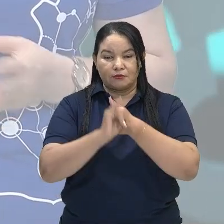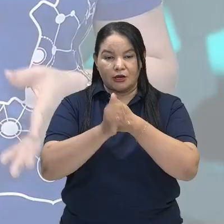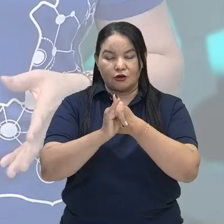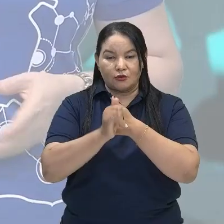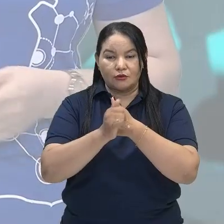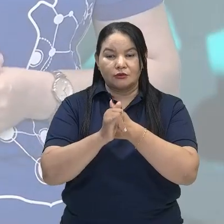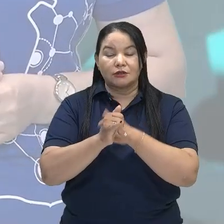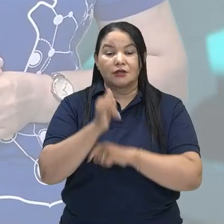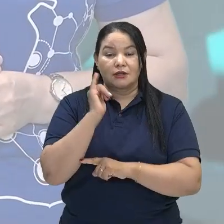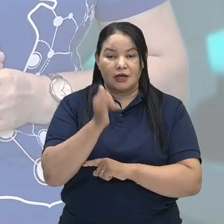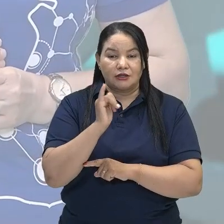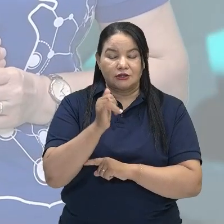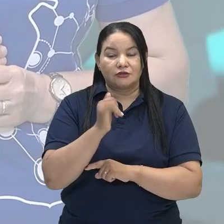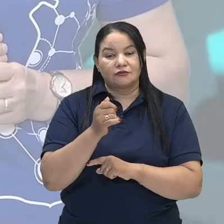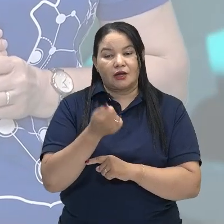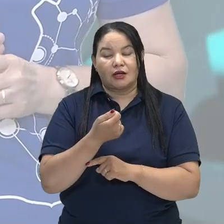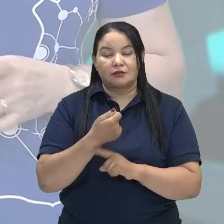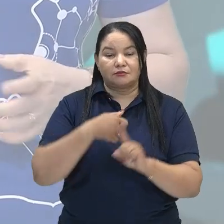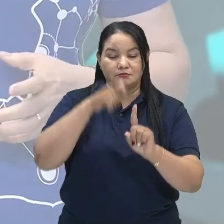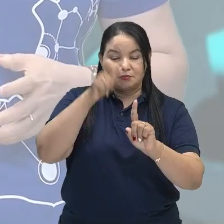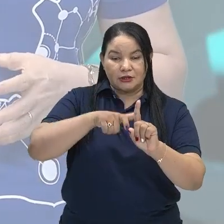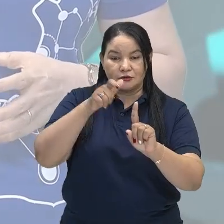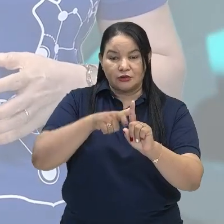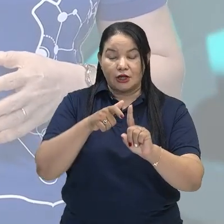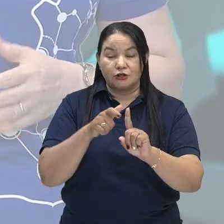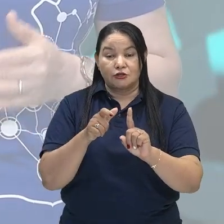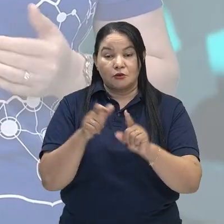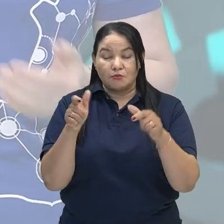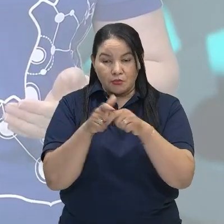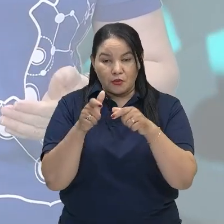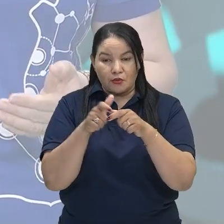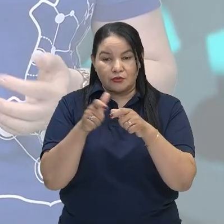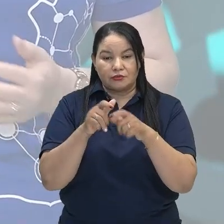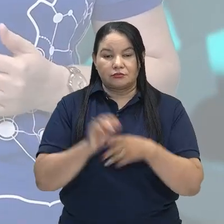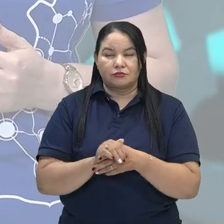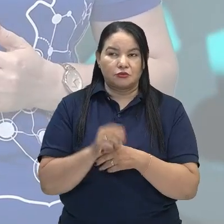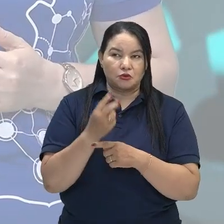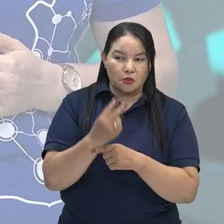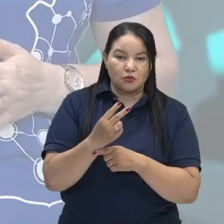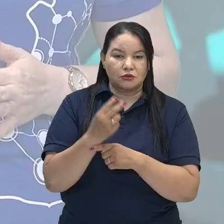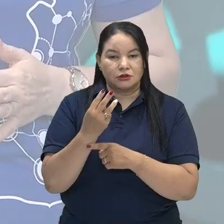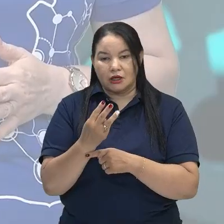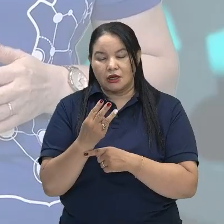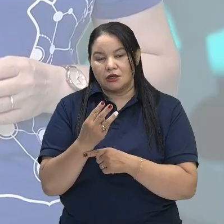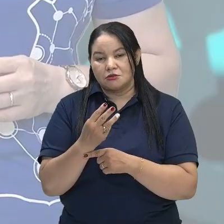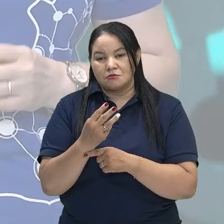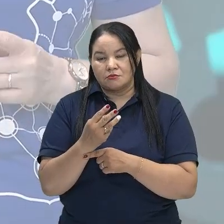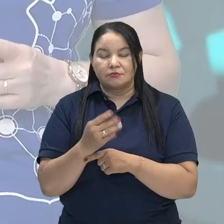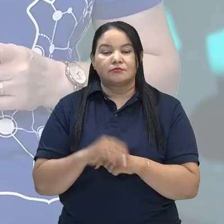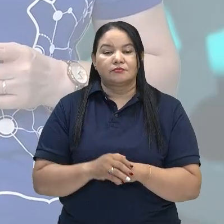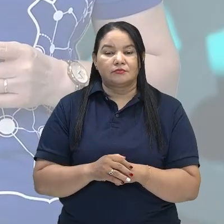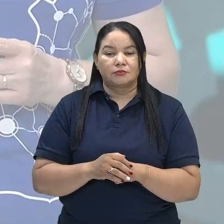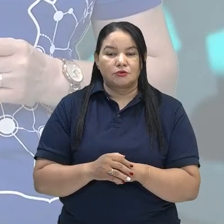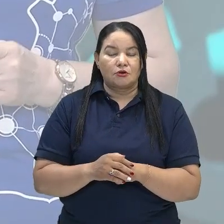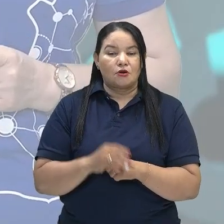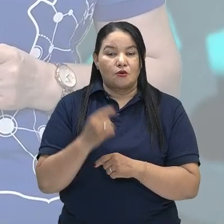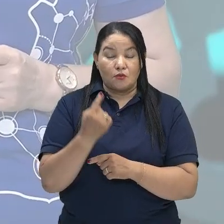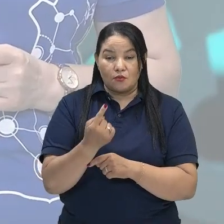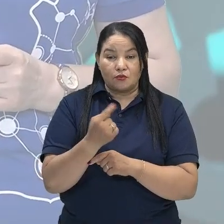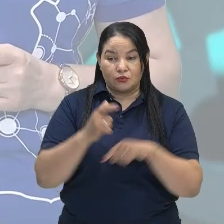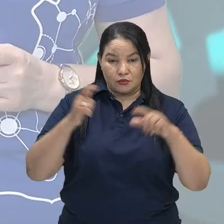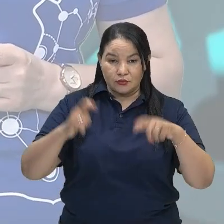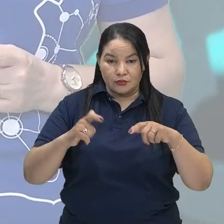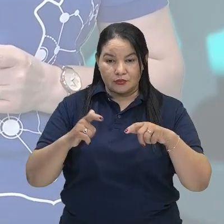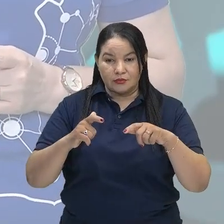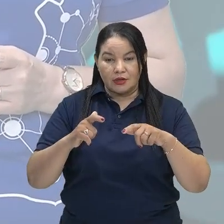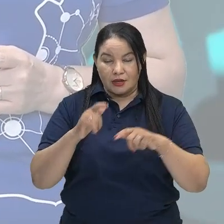ter poucos personagens e cenários. Então, poucos personagens, 2 personagens, 3 personagens no máximo, um cenário apenas, né,